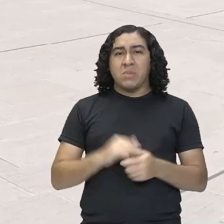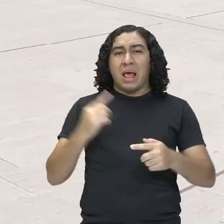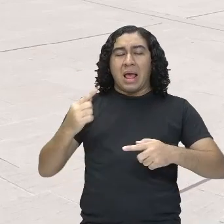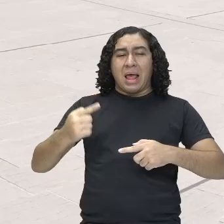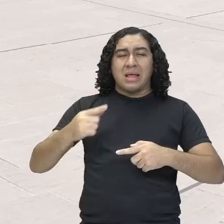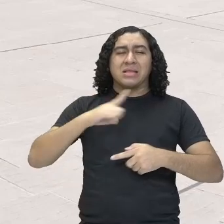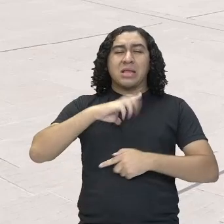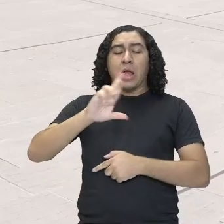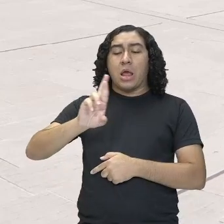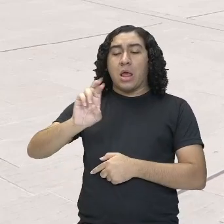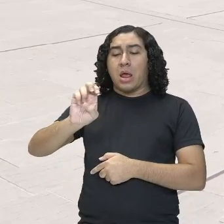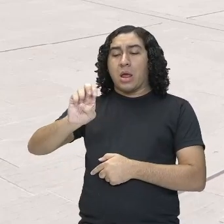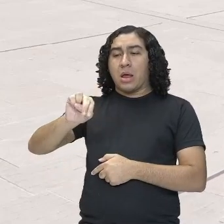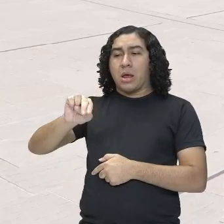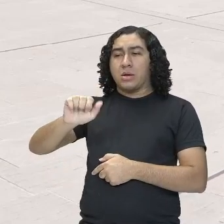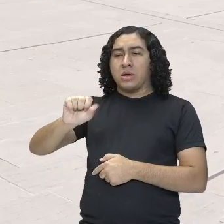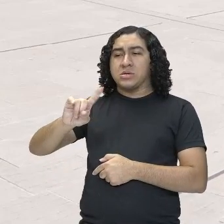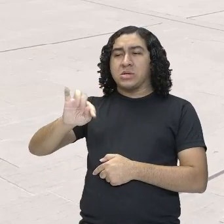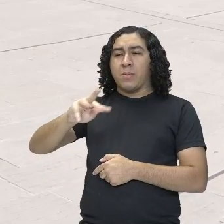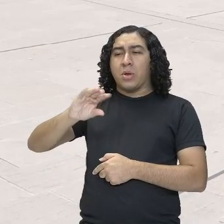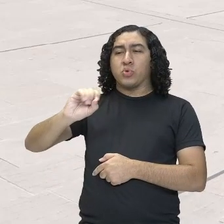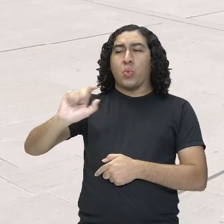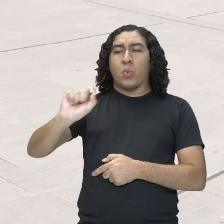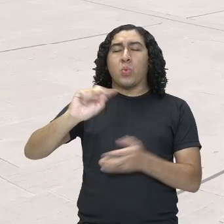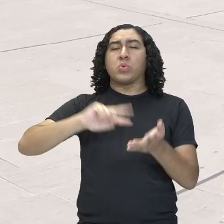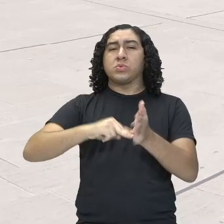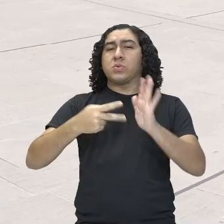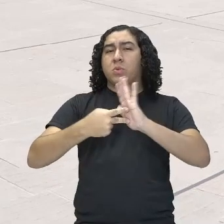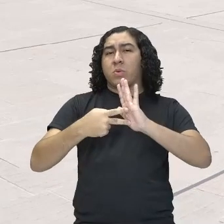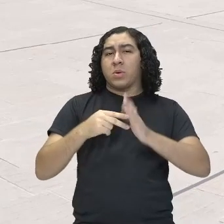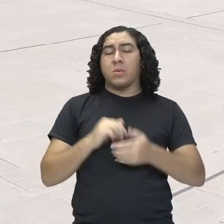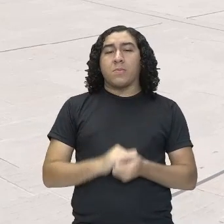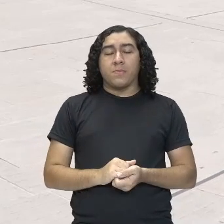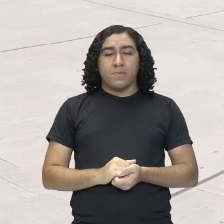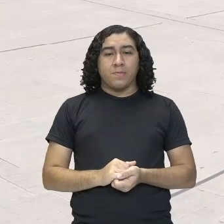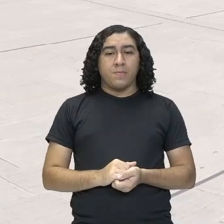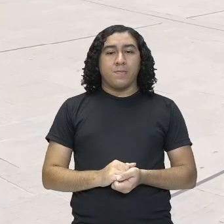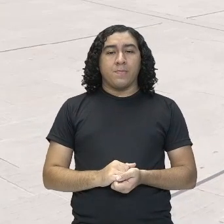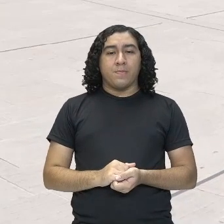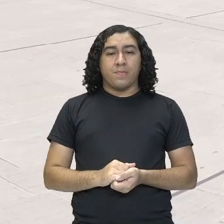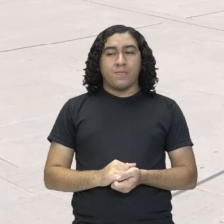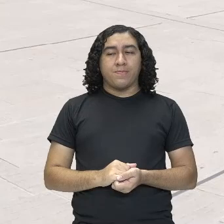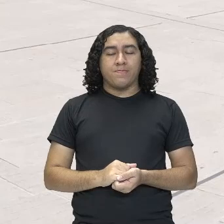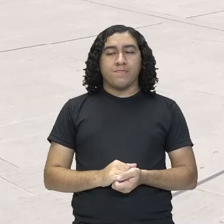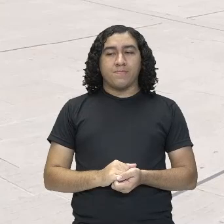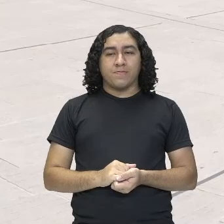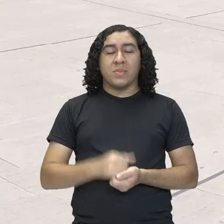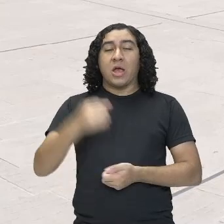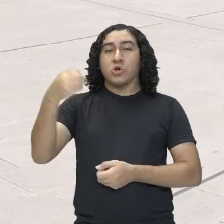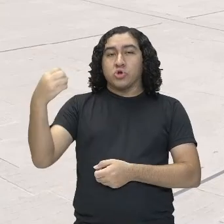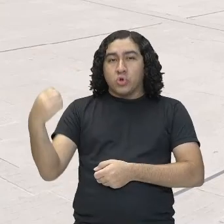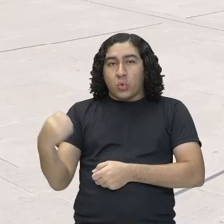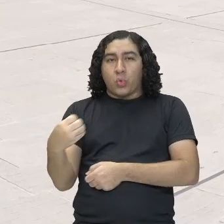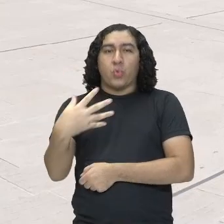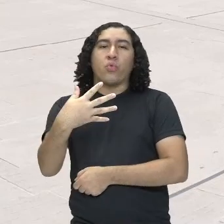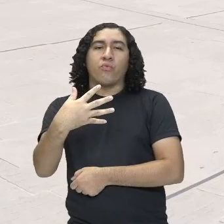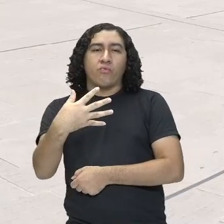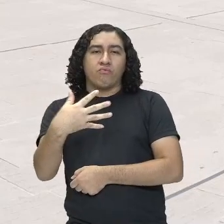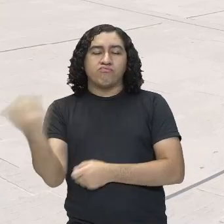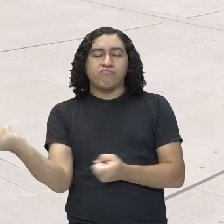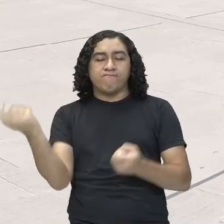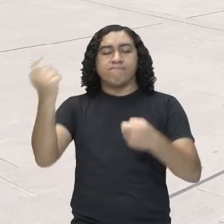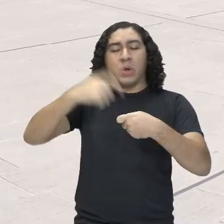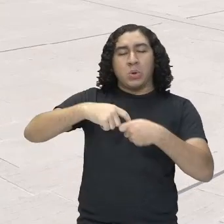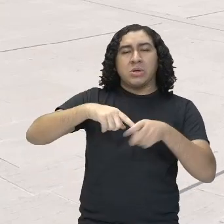é renascimento? Como o próprio nome fala, renascimento quer dizer o quê? Nascer de novo, renascer. Mas